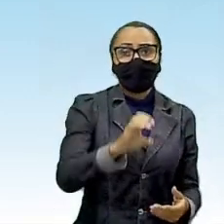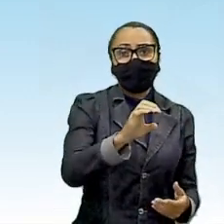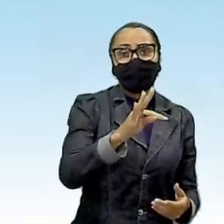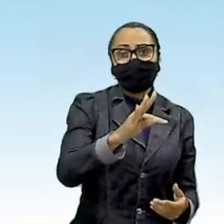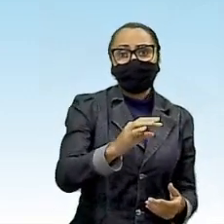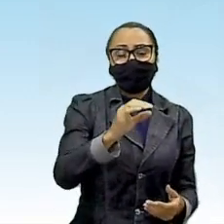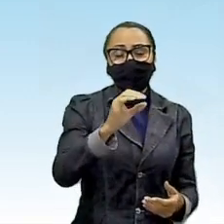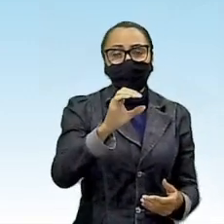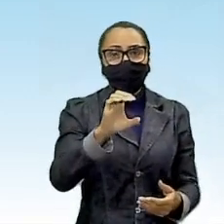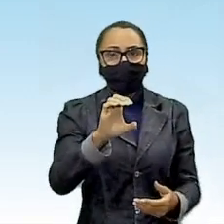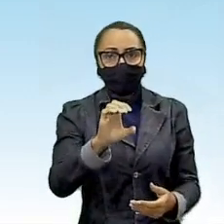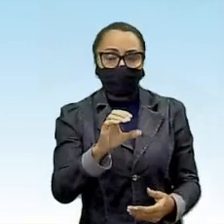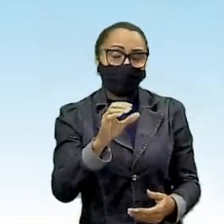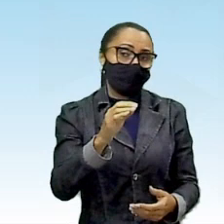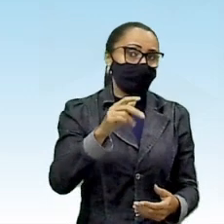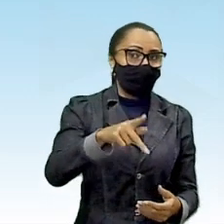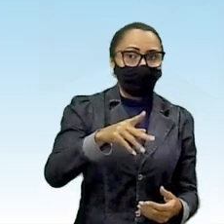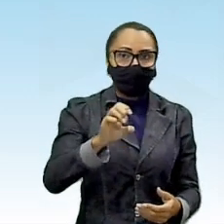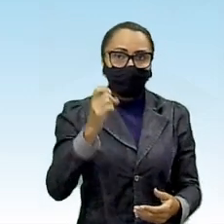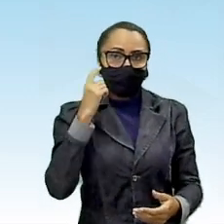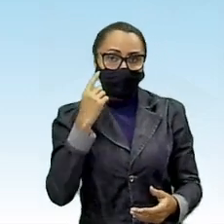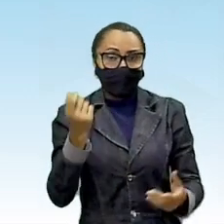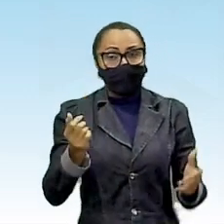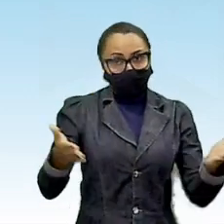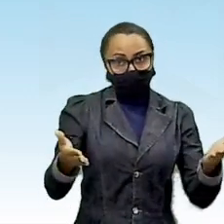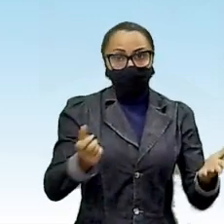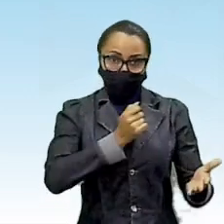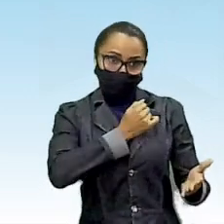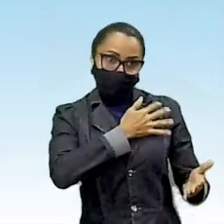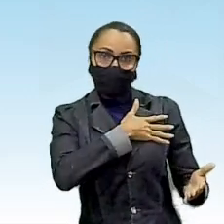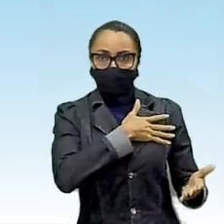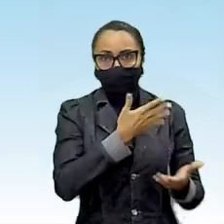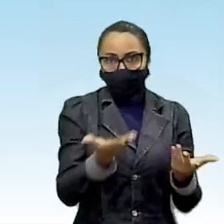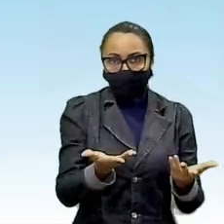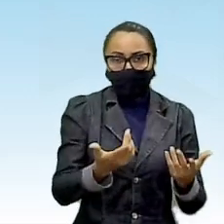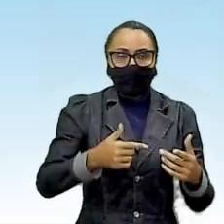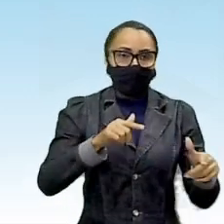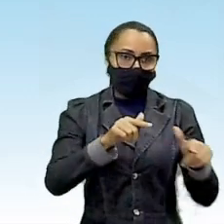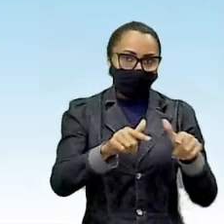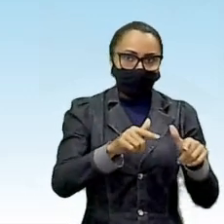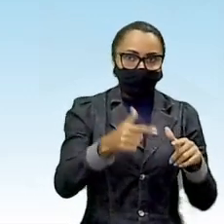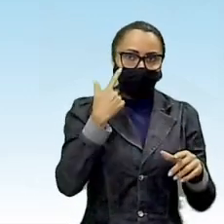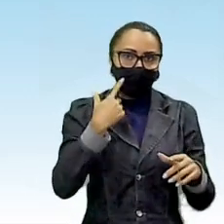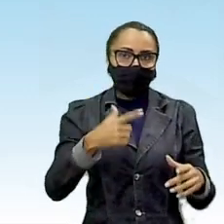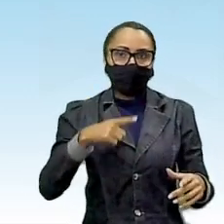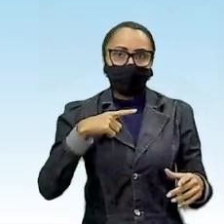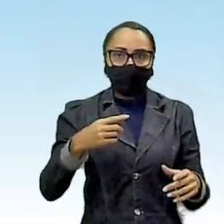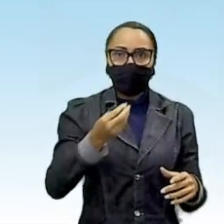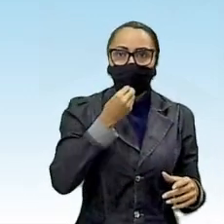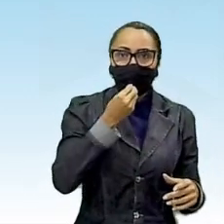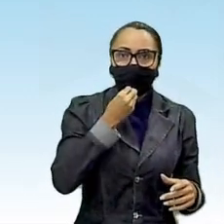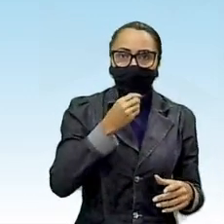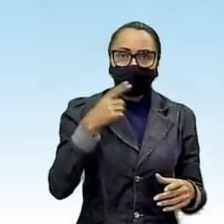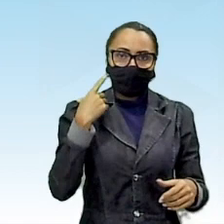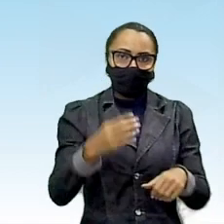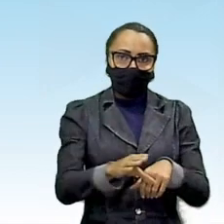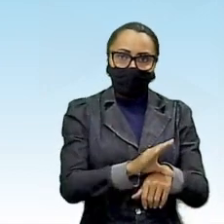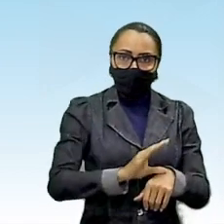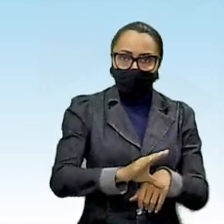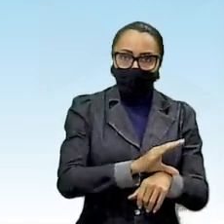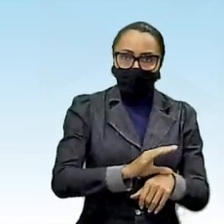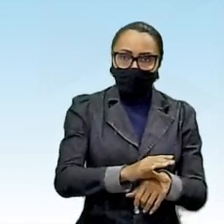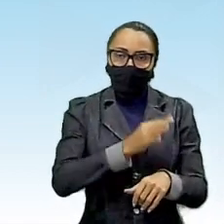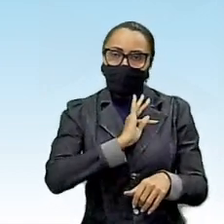que hoje é o IFPE, onde eu trabalho atualmente e onde também eu tive a oportunidade de estudar, de fazer o curso técnico